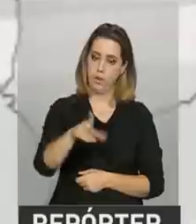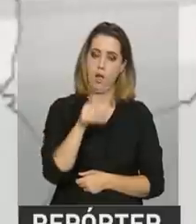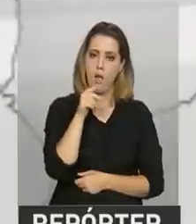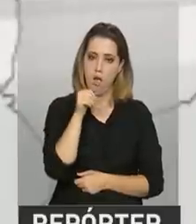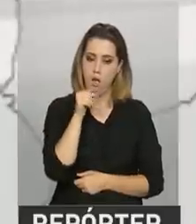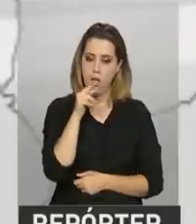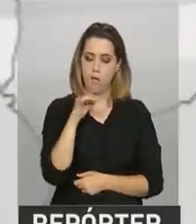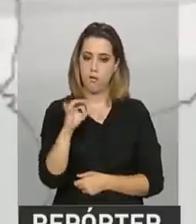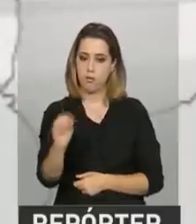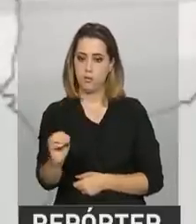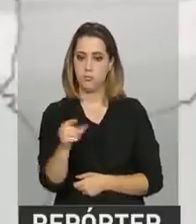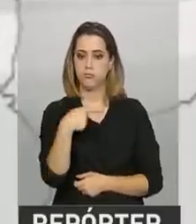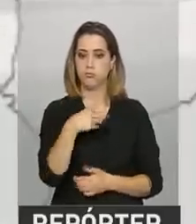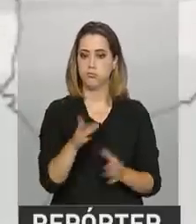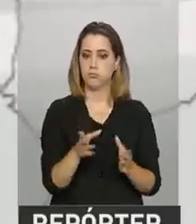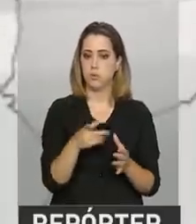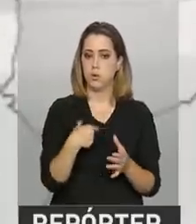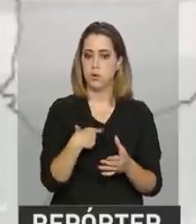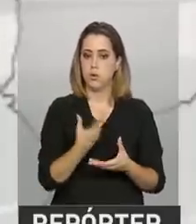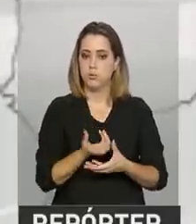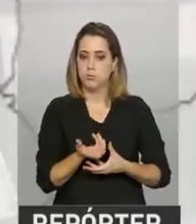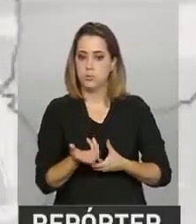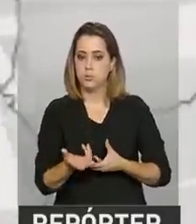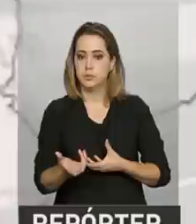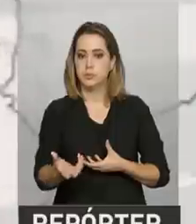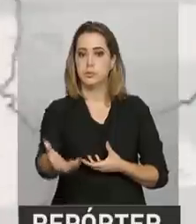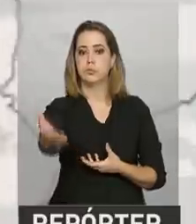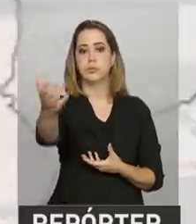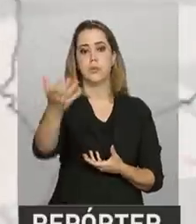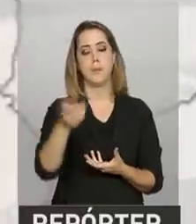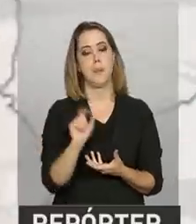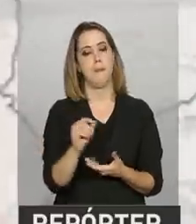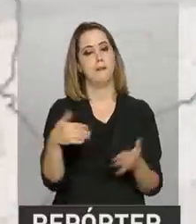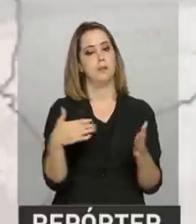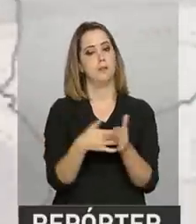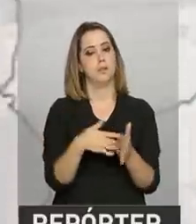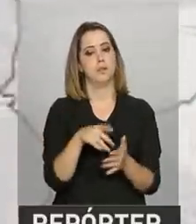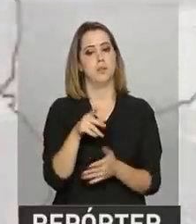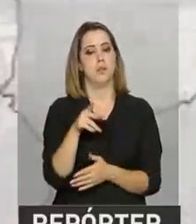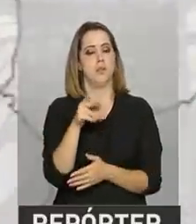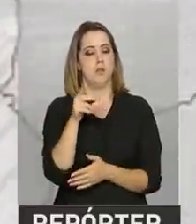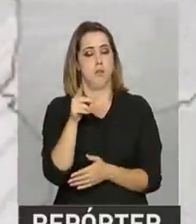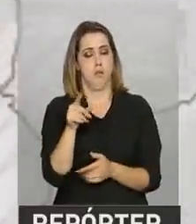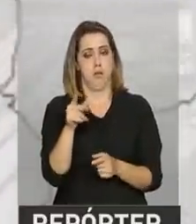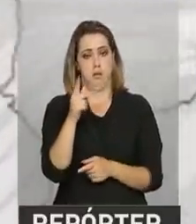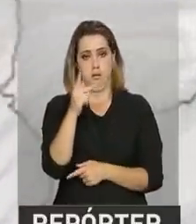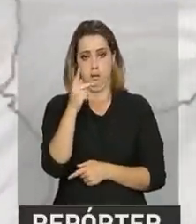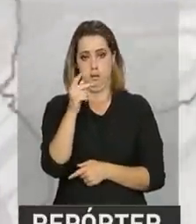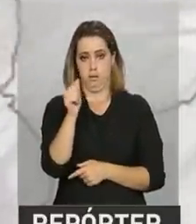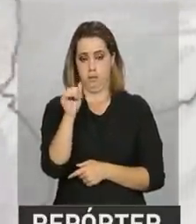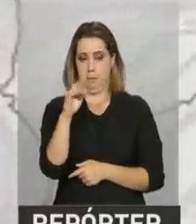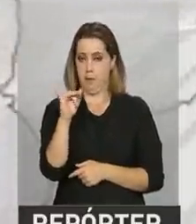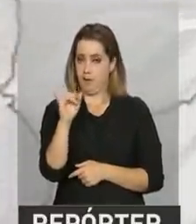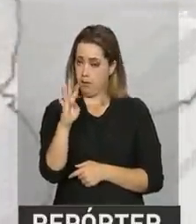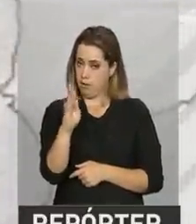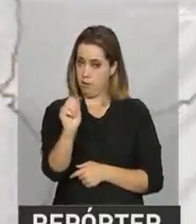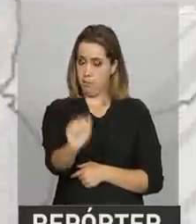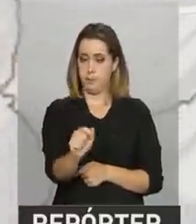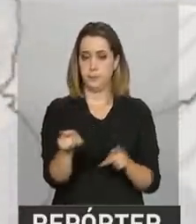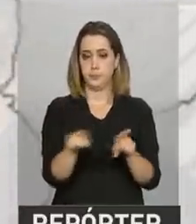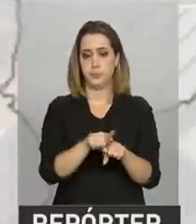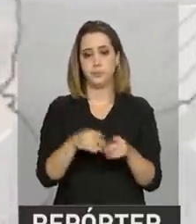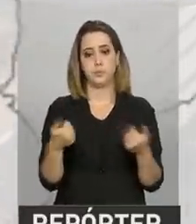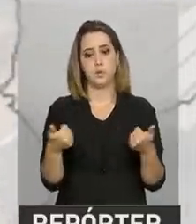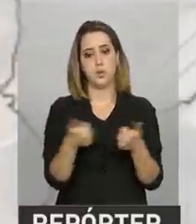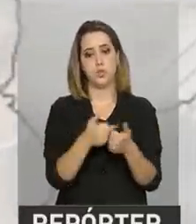é captada em floresta e vai seguir pelo interior de Pernambuco até Monteiro, na Paraíba, onde vai se encontrar com o Rio